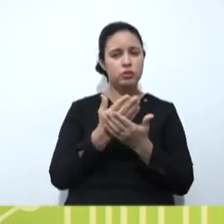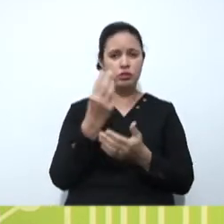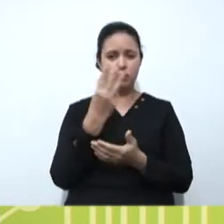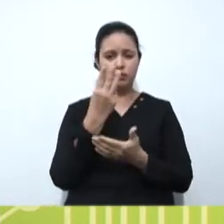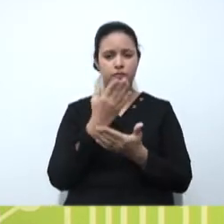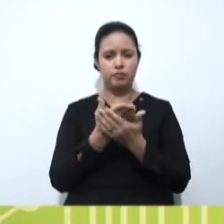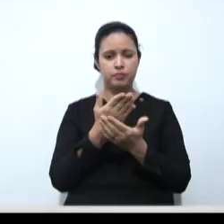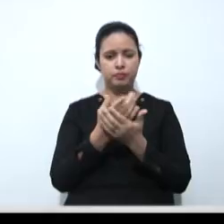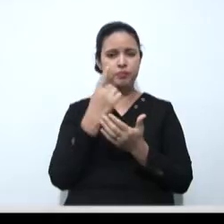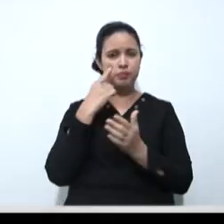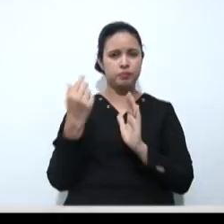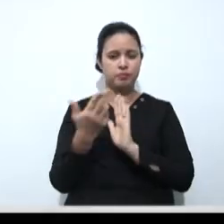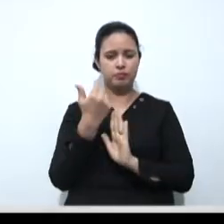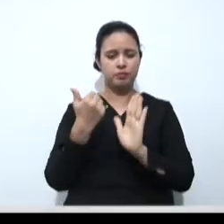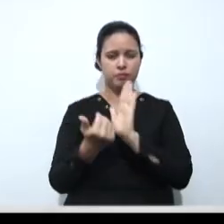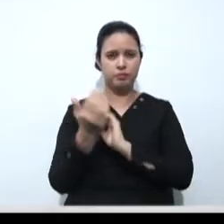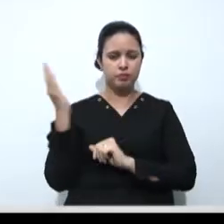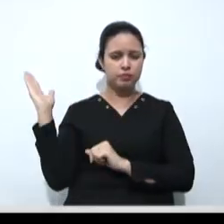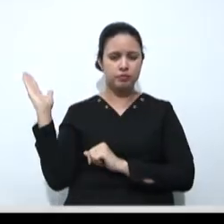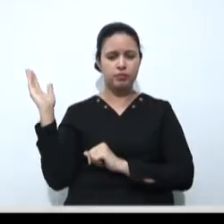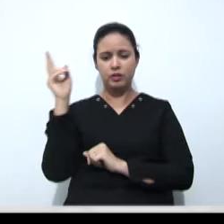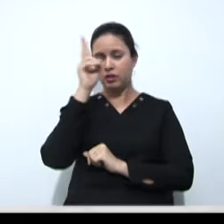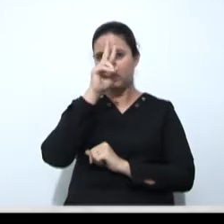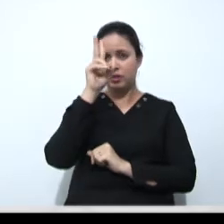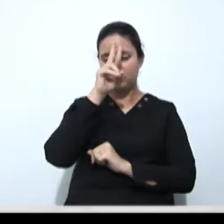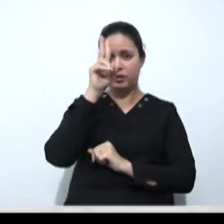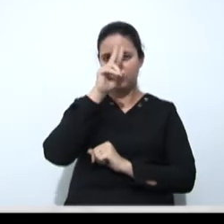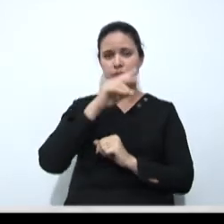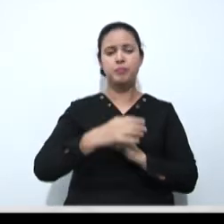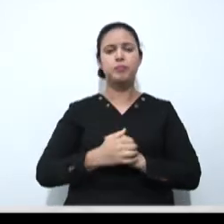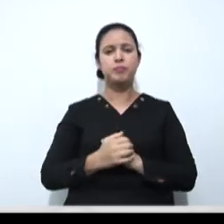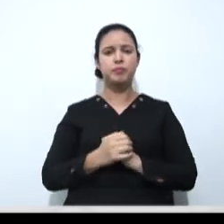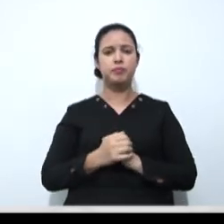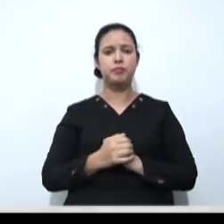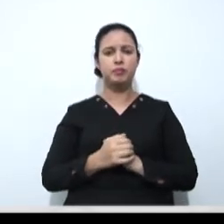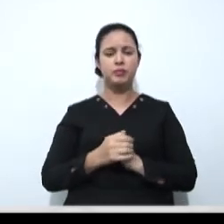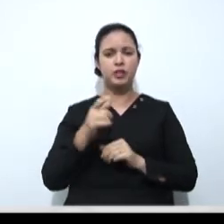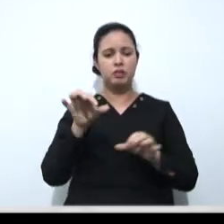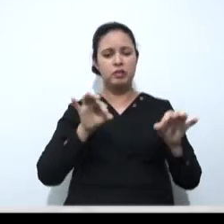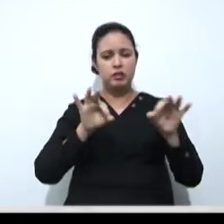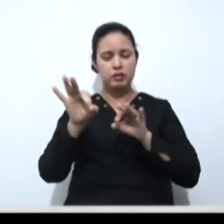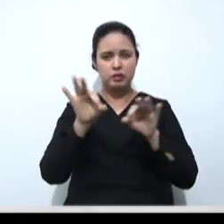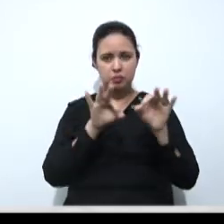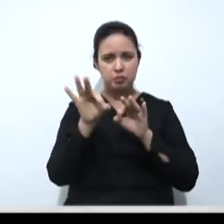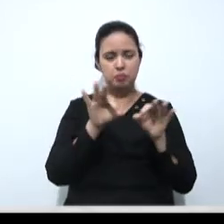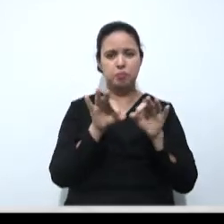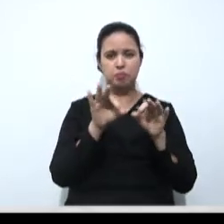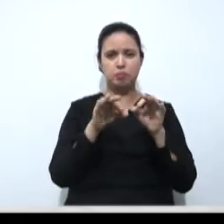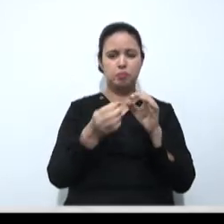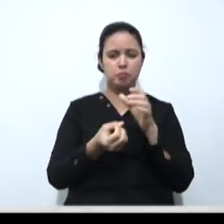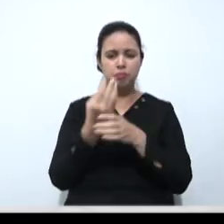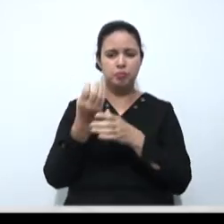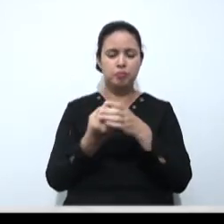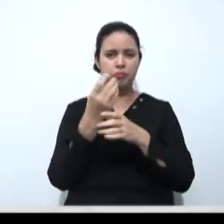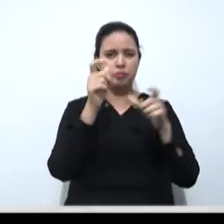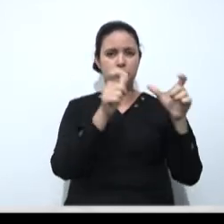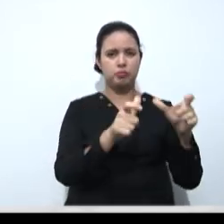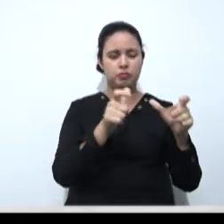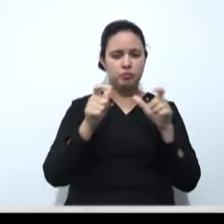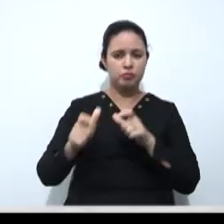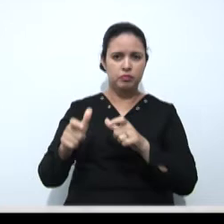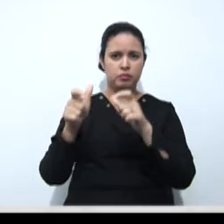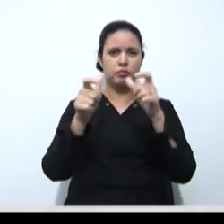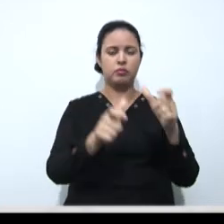Vamos dar uma olhadinha aqui só para a gente relembrar. São os arranjos produtivos local, né? Arranjo